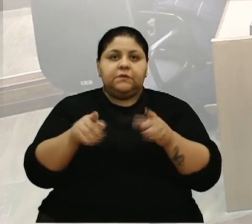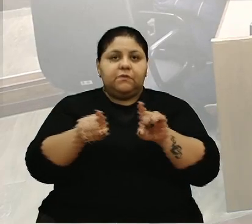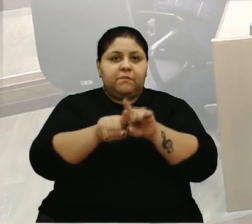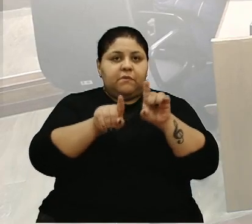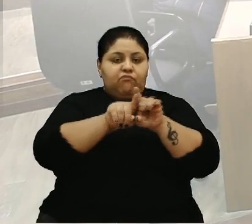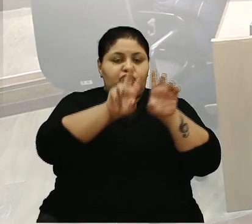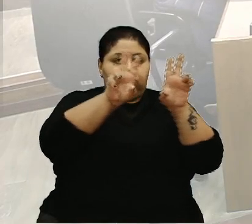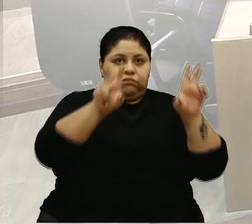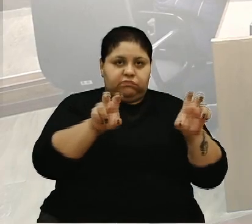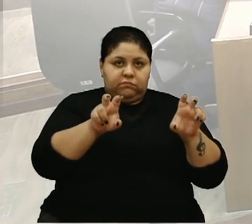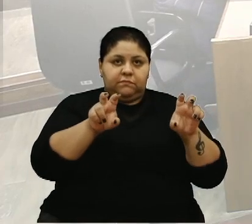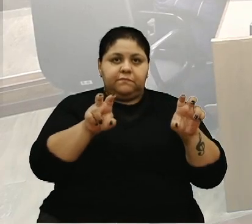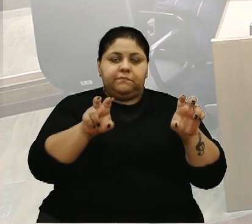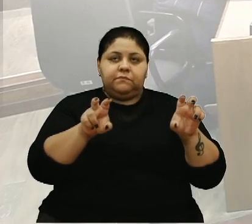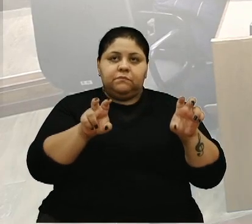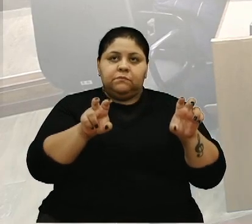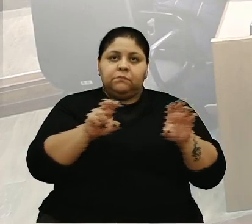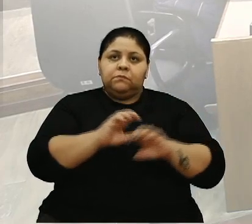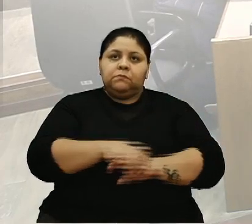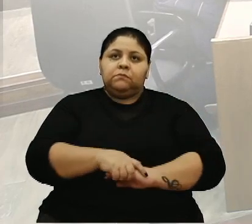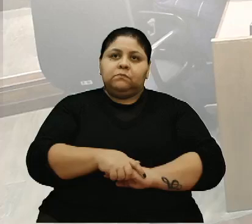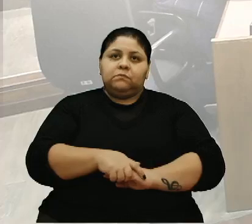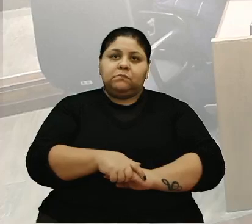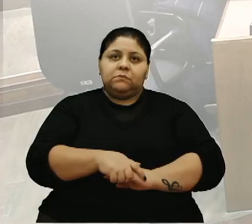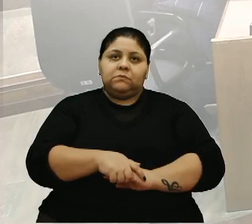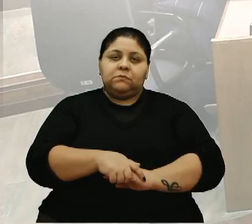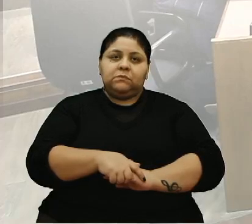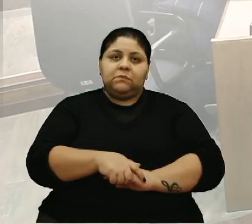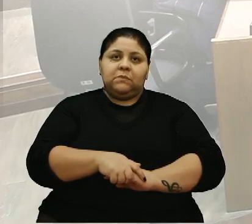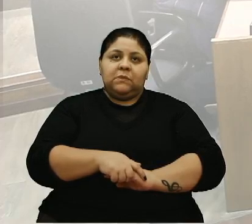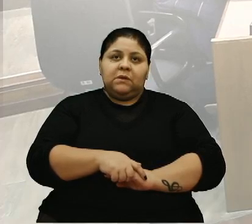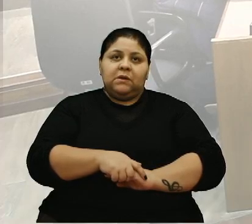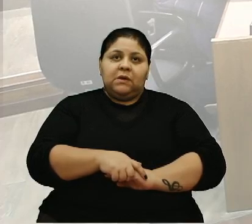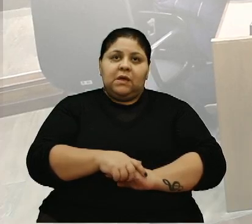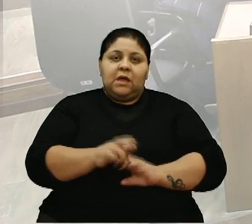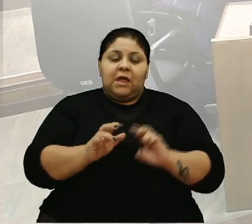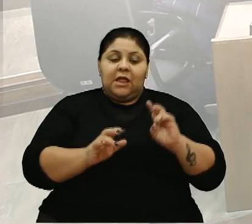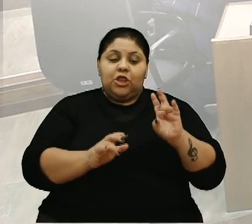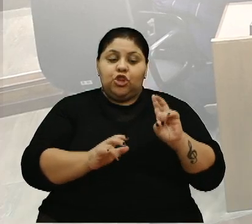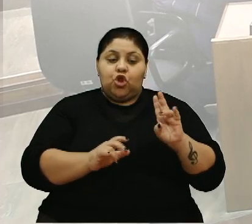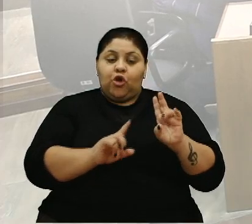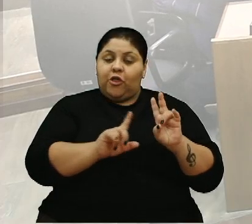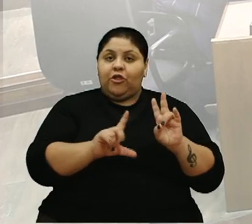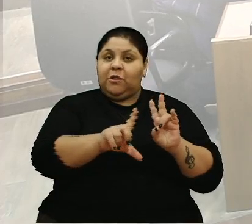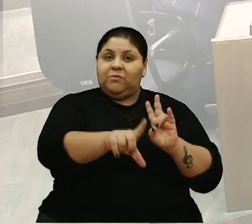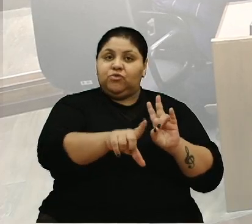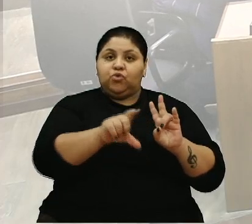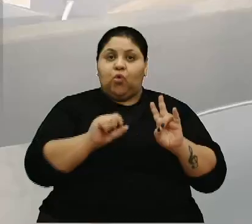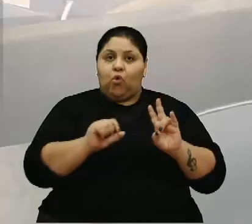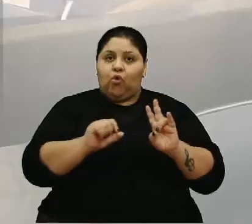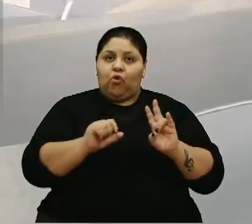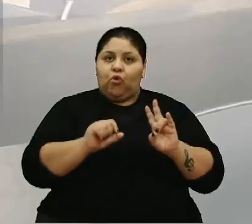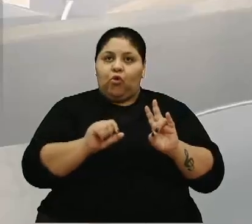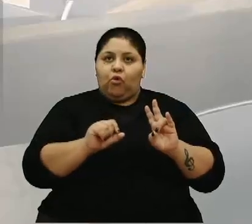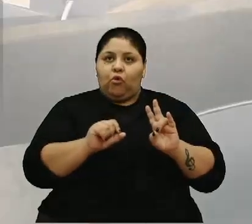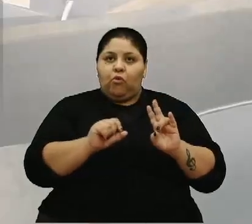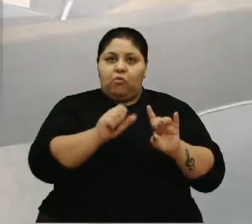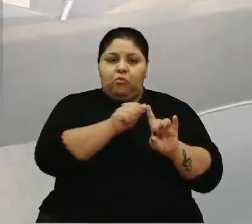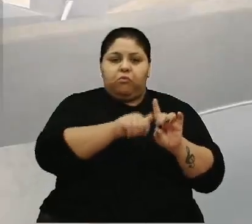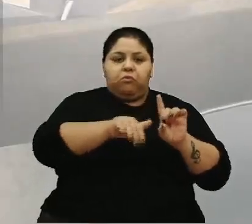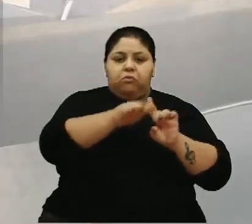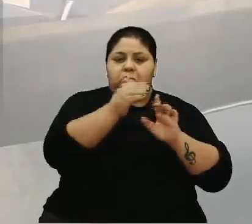mesmo tema, ela não escolhe a droga, ela não escolhe classe social,